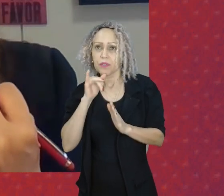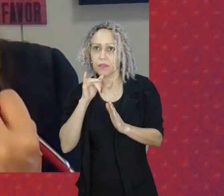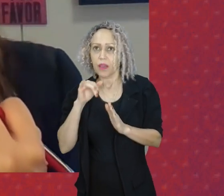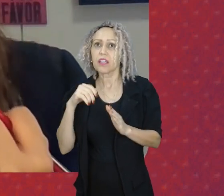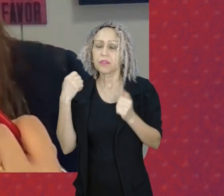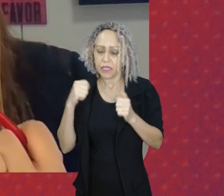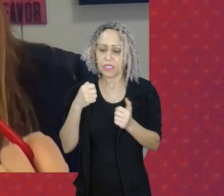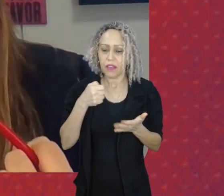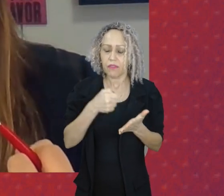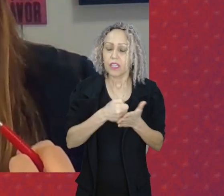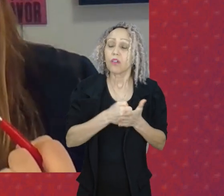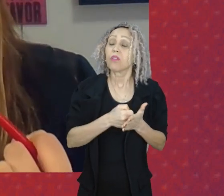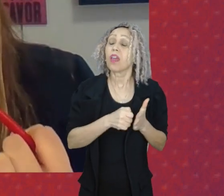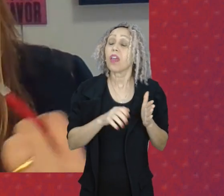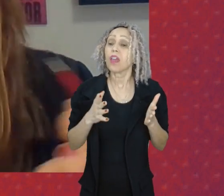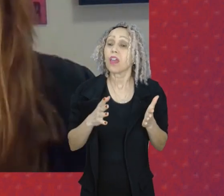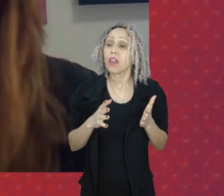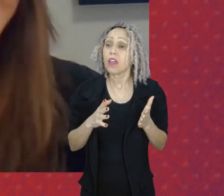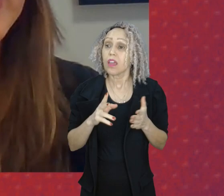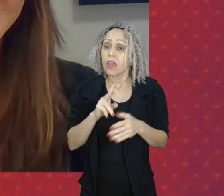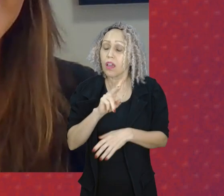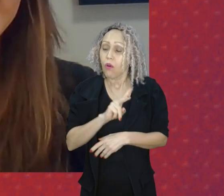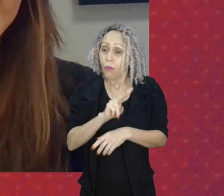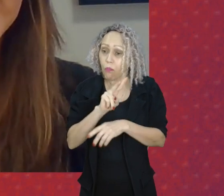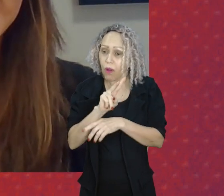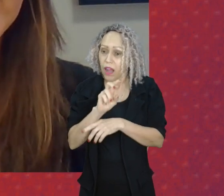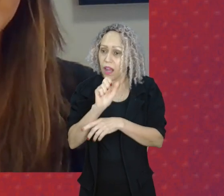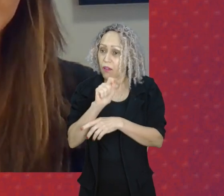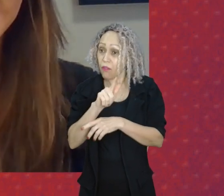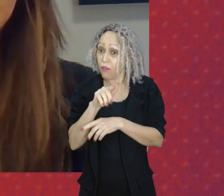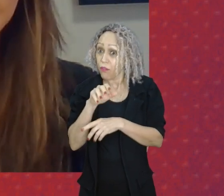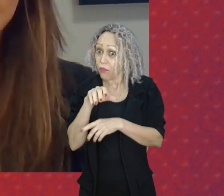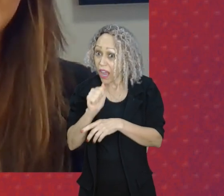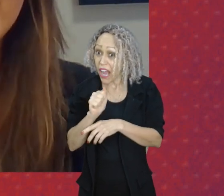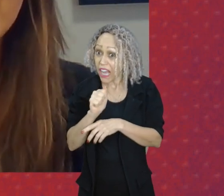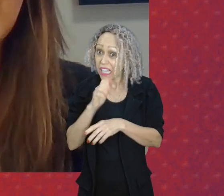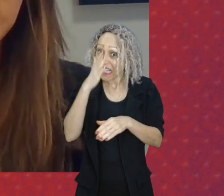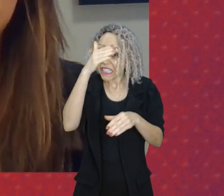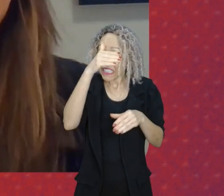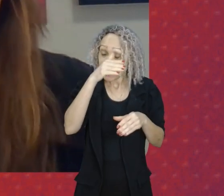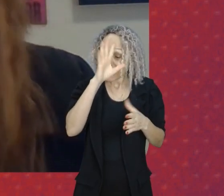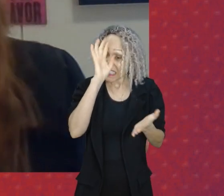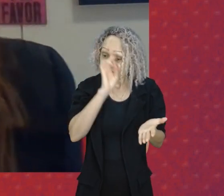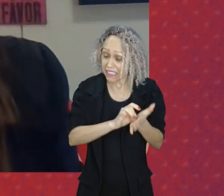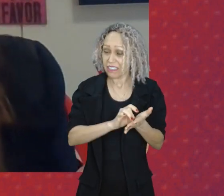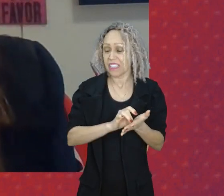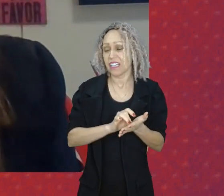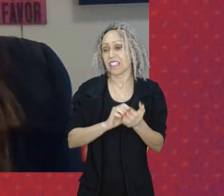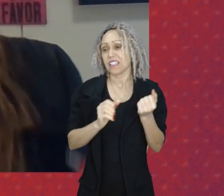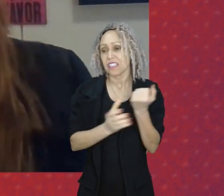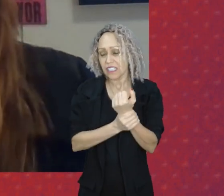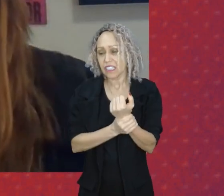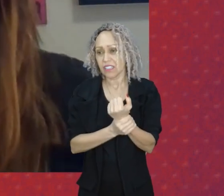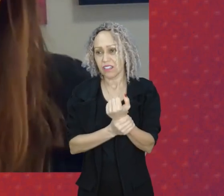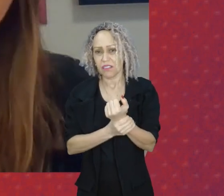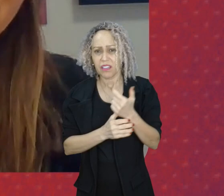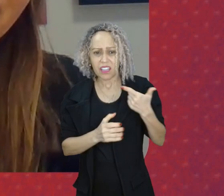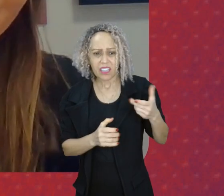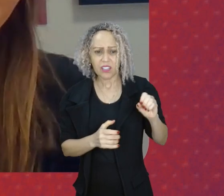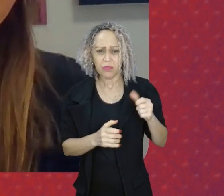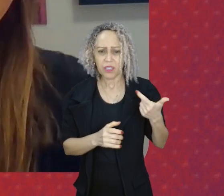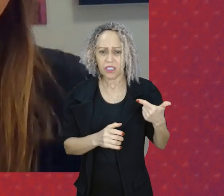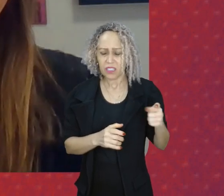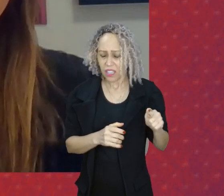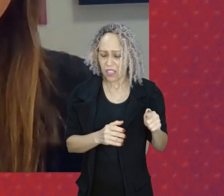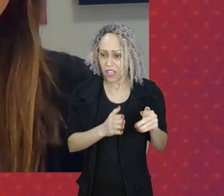as mulheres realmente chegassem lá. A gente vê que 30% de reserva de candidaturas existe desde 97, a gente está em 2022, e hoje a gente tem